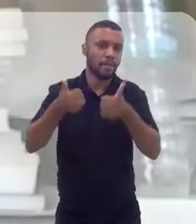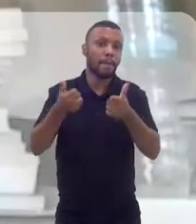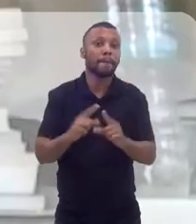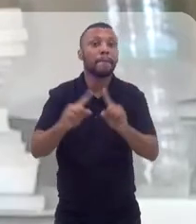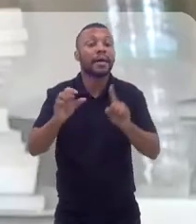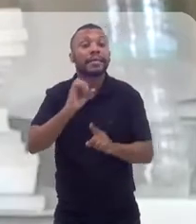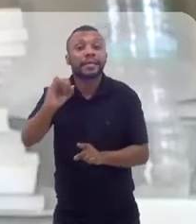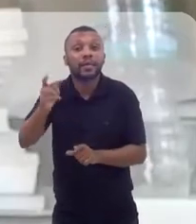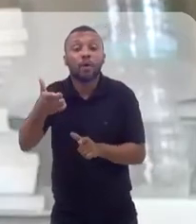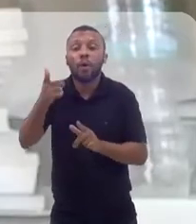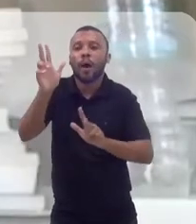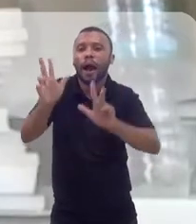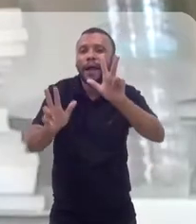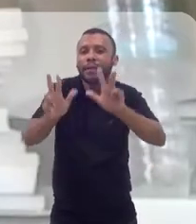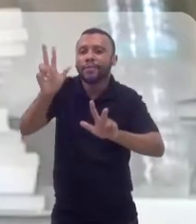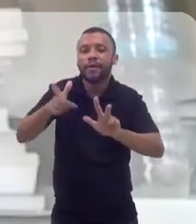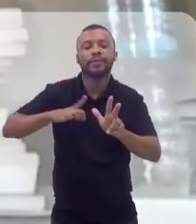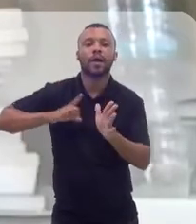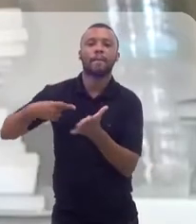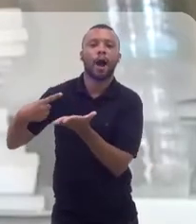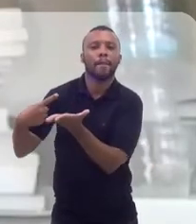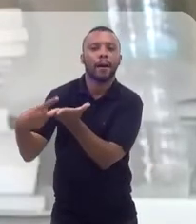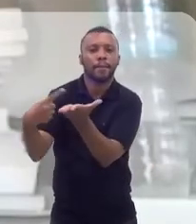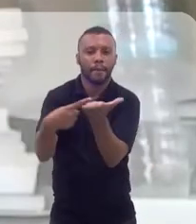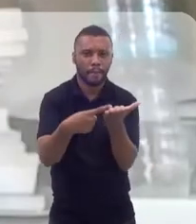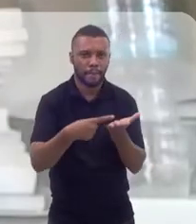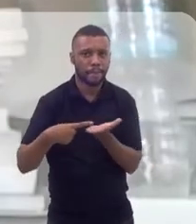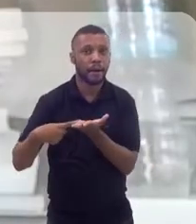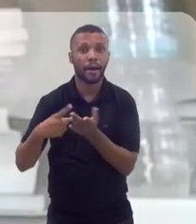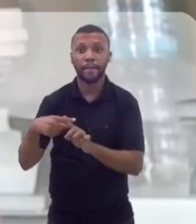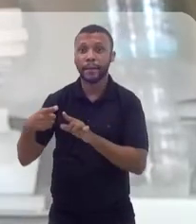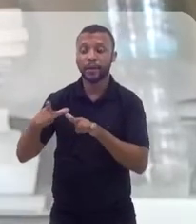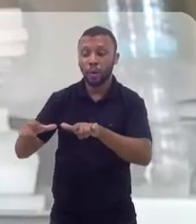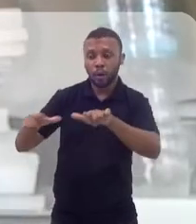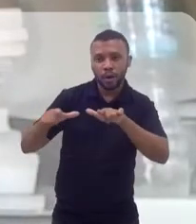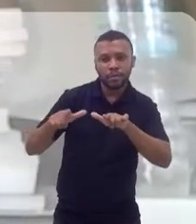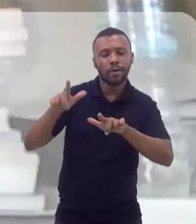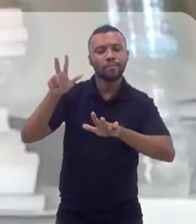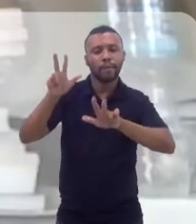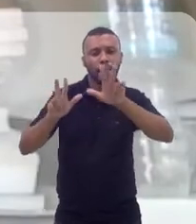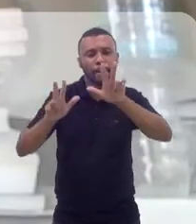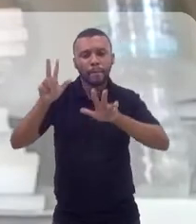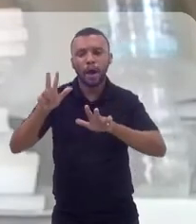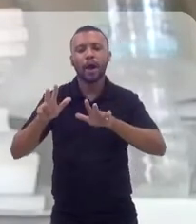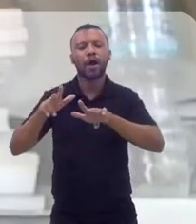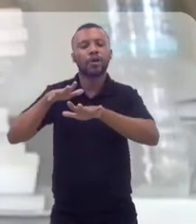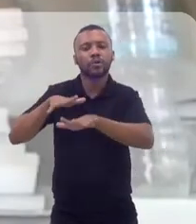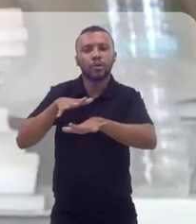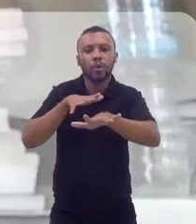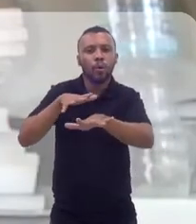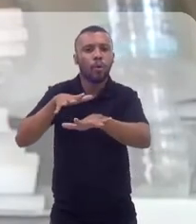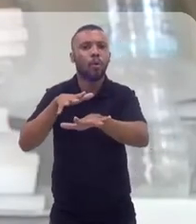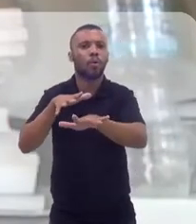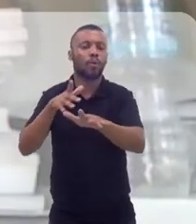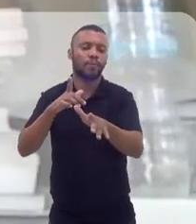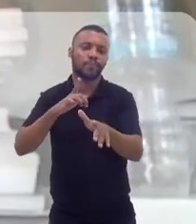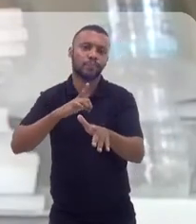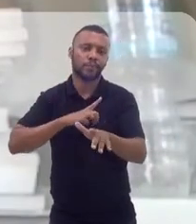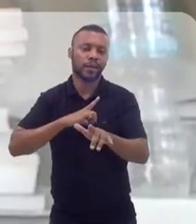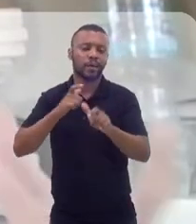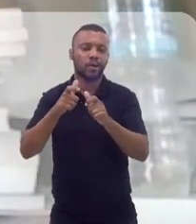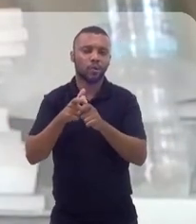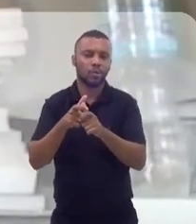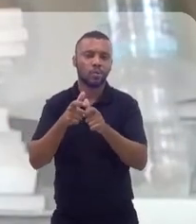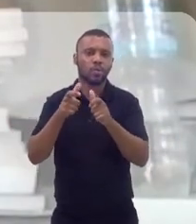mas desde que o carnaval passe por uma reorganização e que o licenciamento do carnaval de rua não sufoque o carnaval,